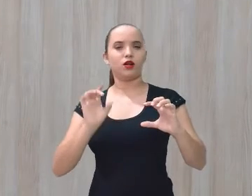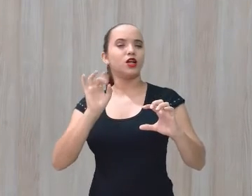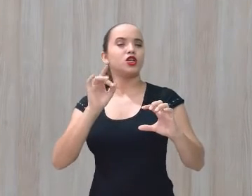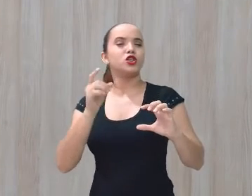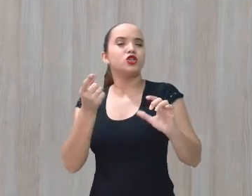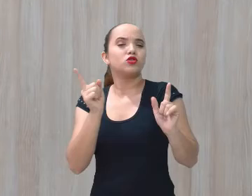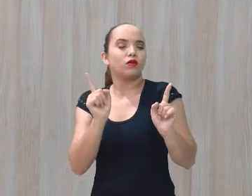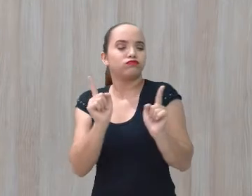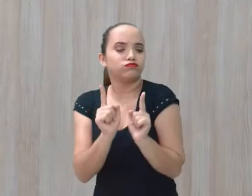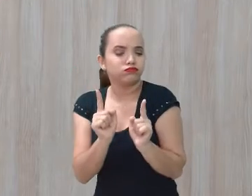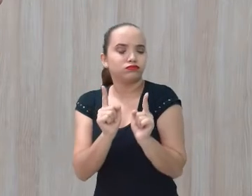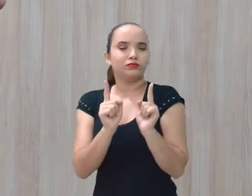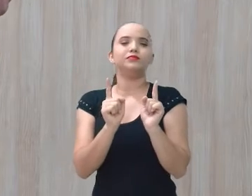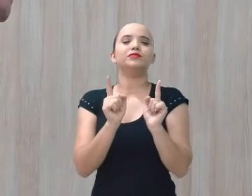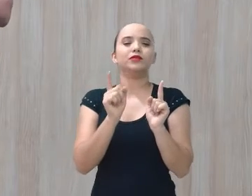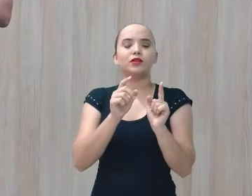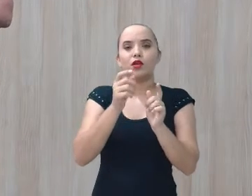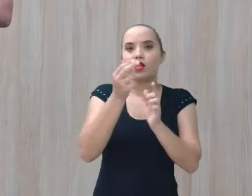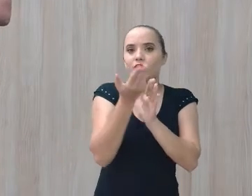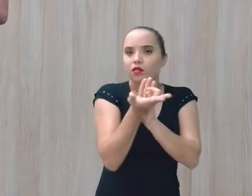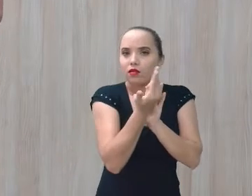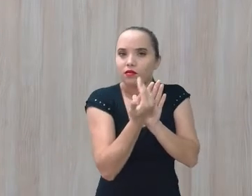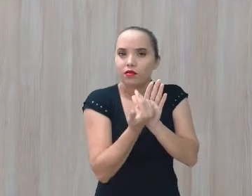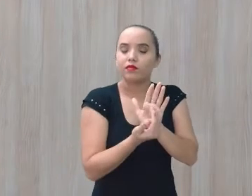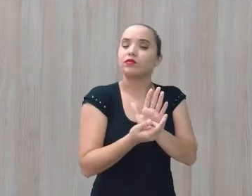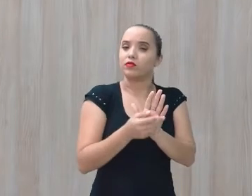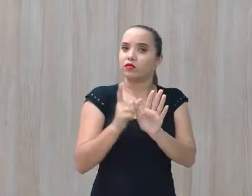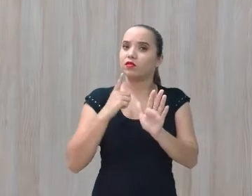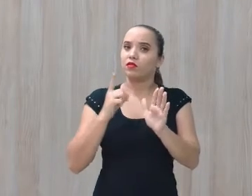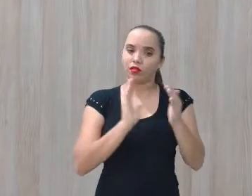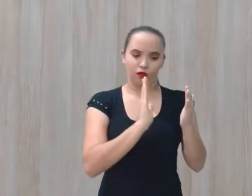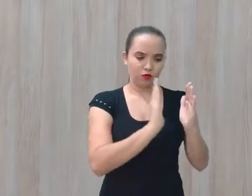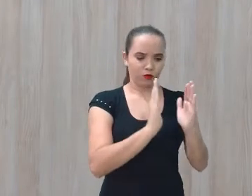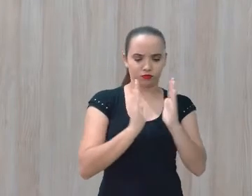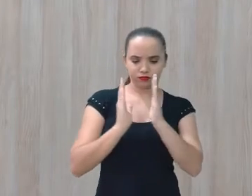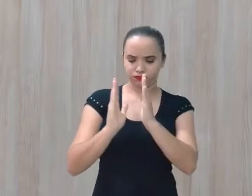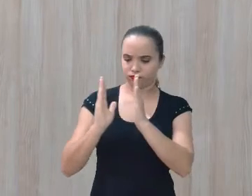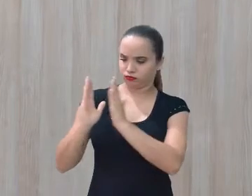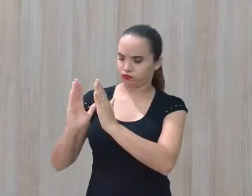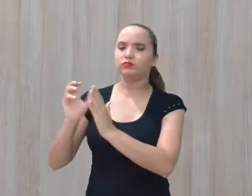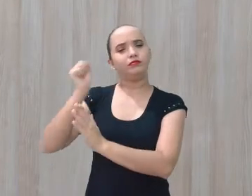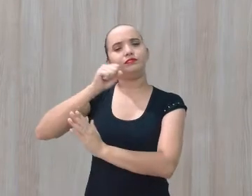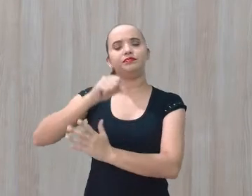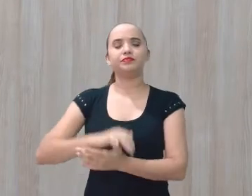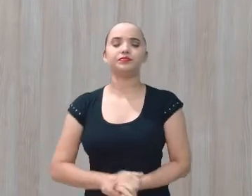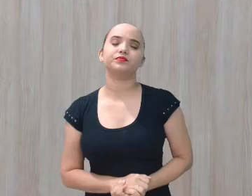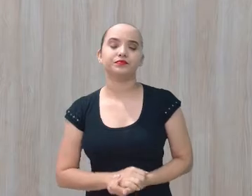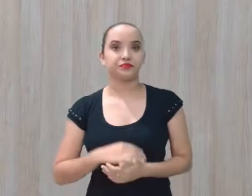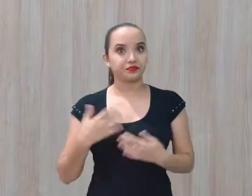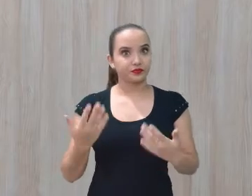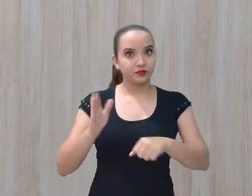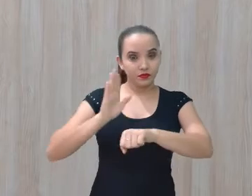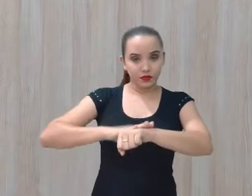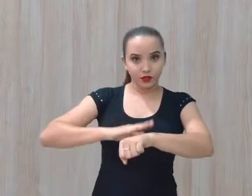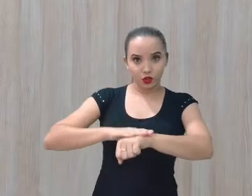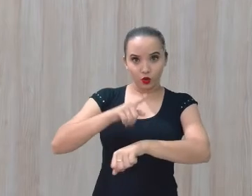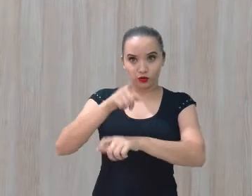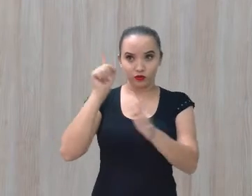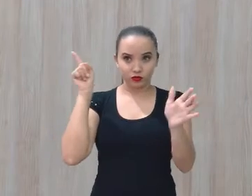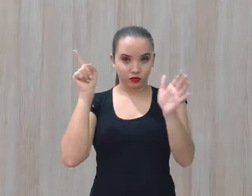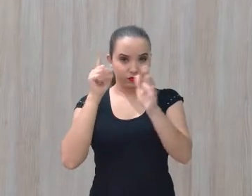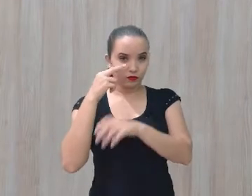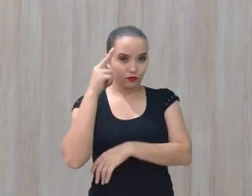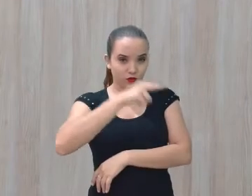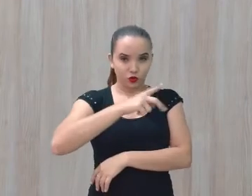de ilustrações no formato de quadrinhos. Então, se vocês, na hora que viram essa